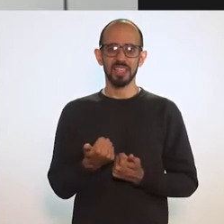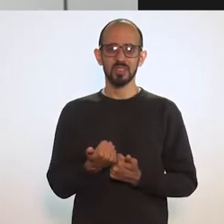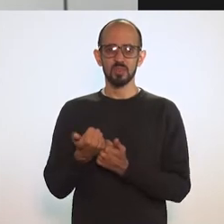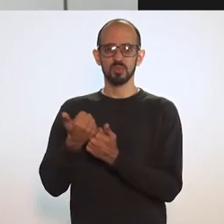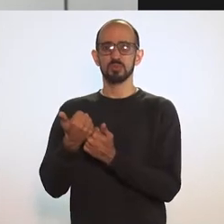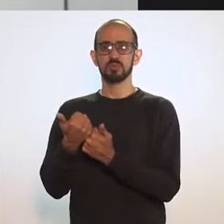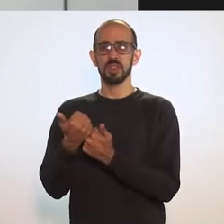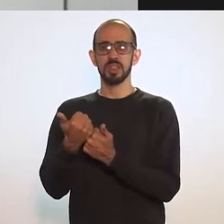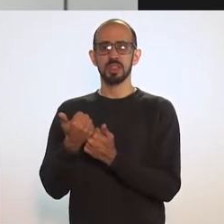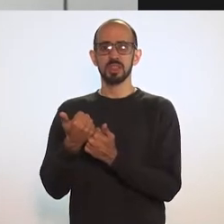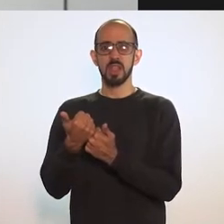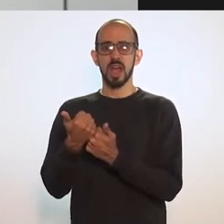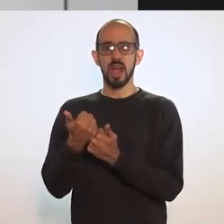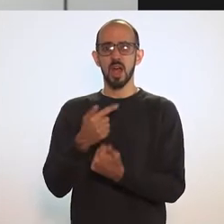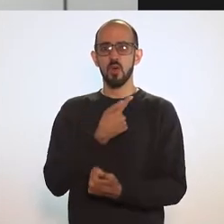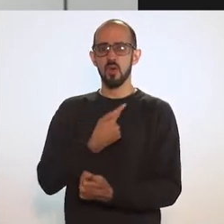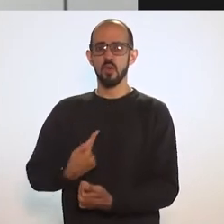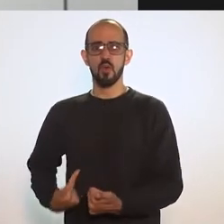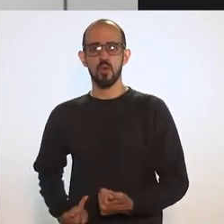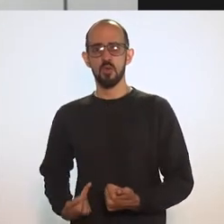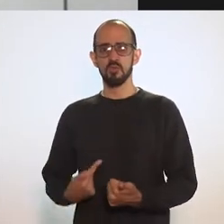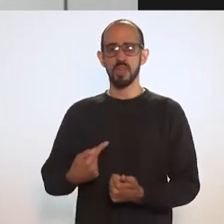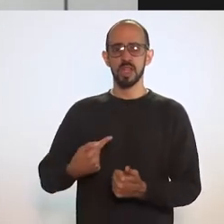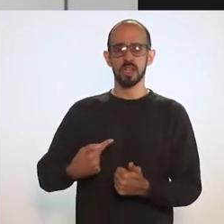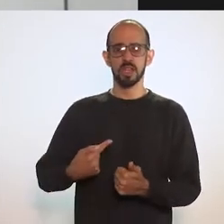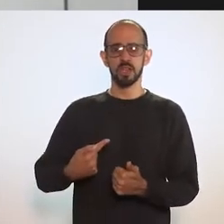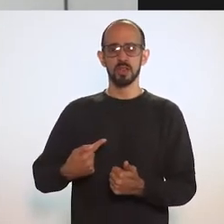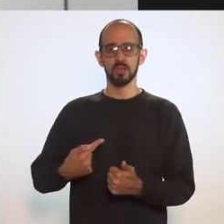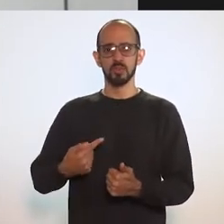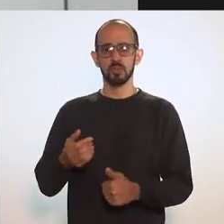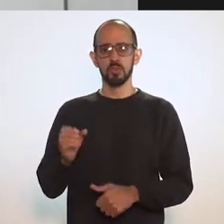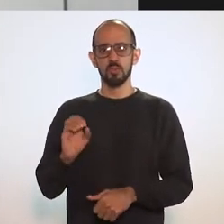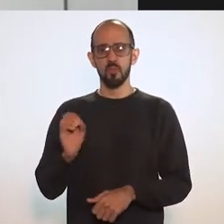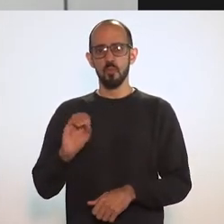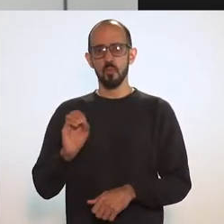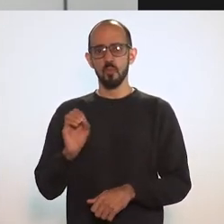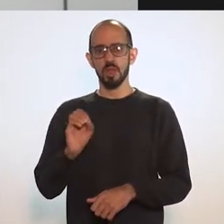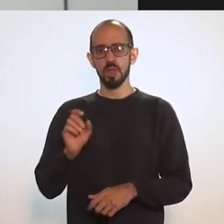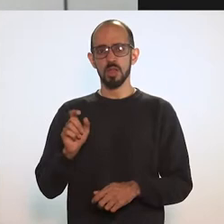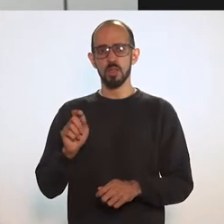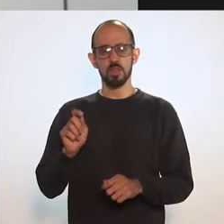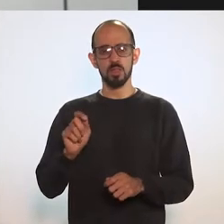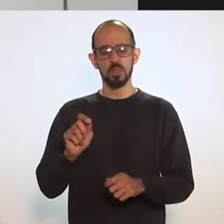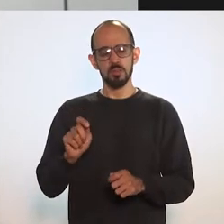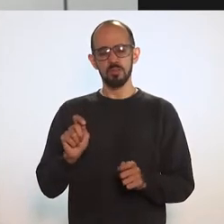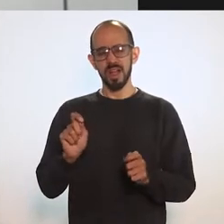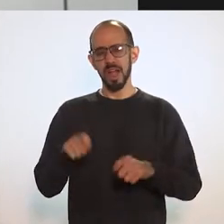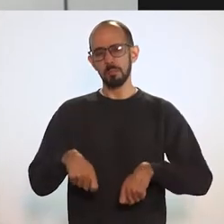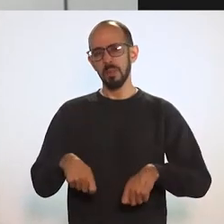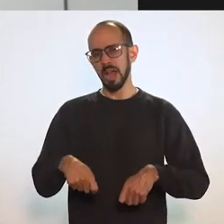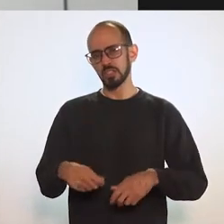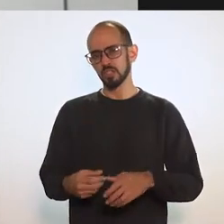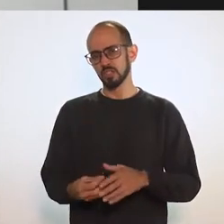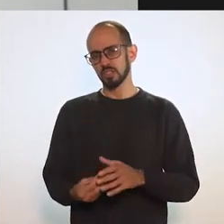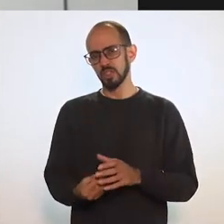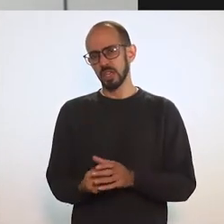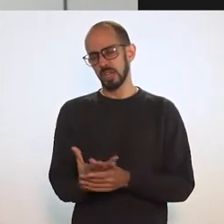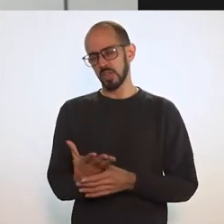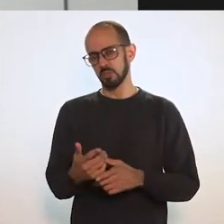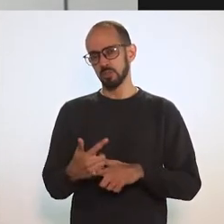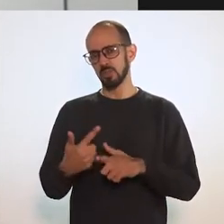nenhum aspecto, a não ser como a justificativa que o governo foi capaz de produzir. Por quê?